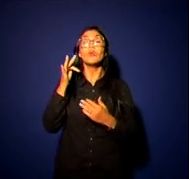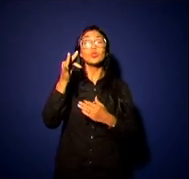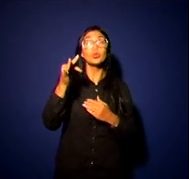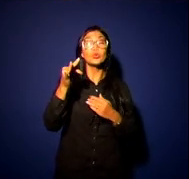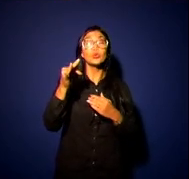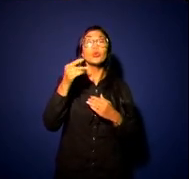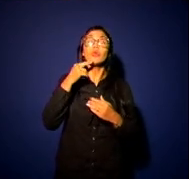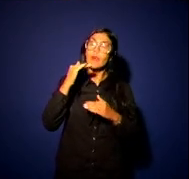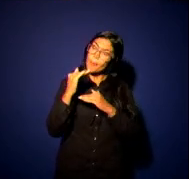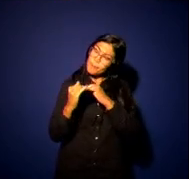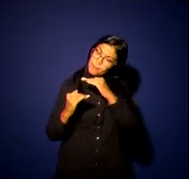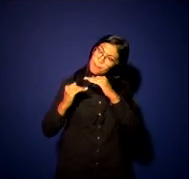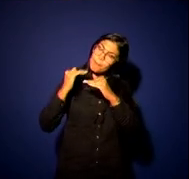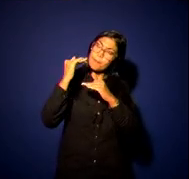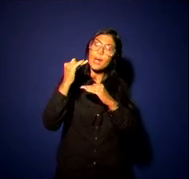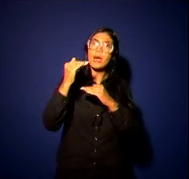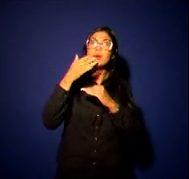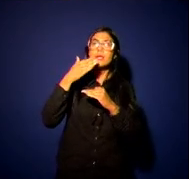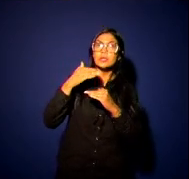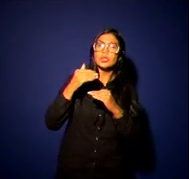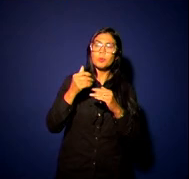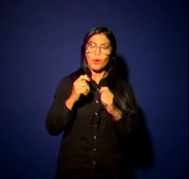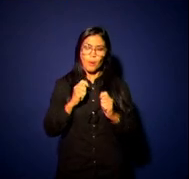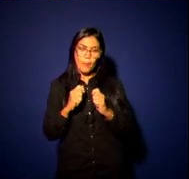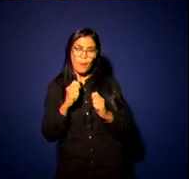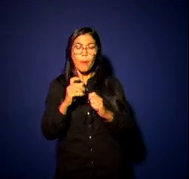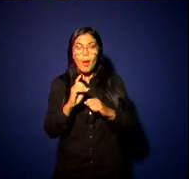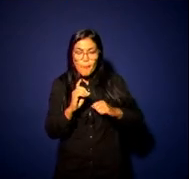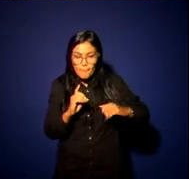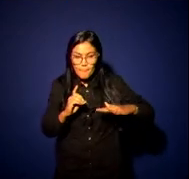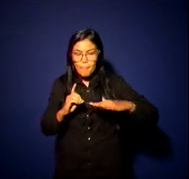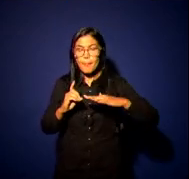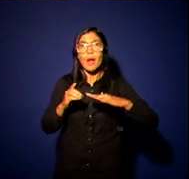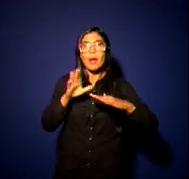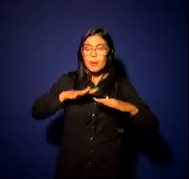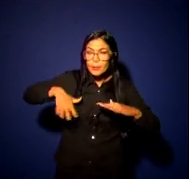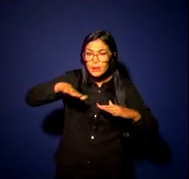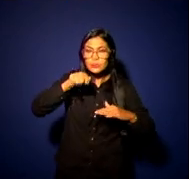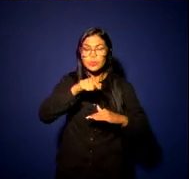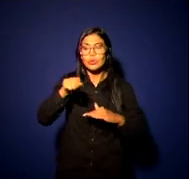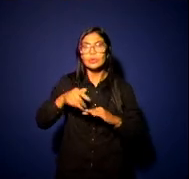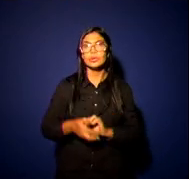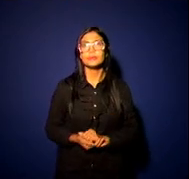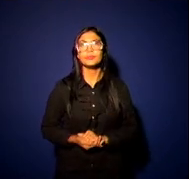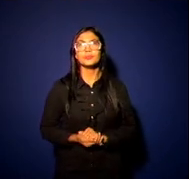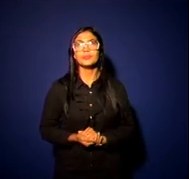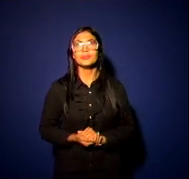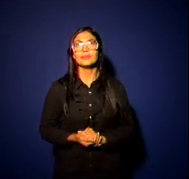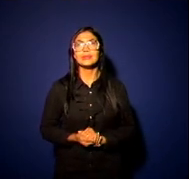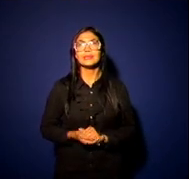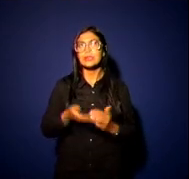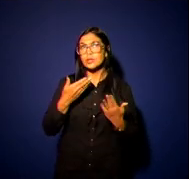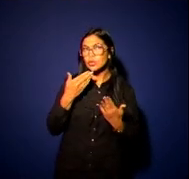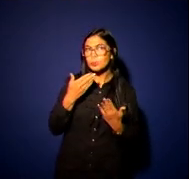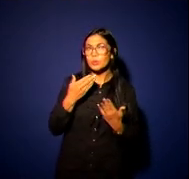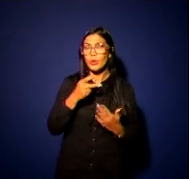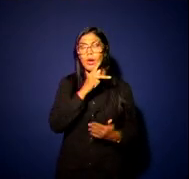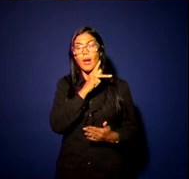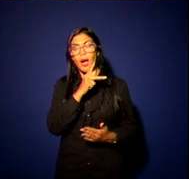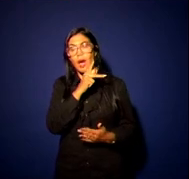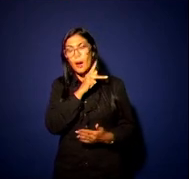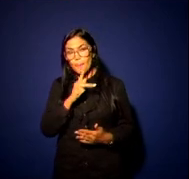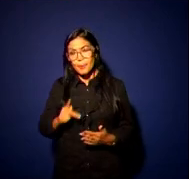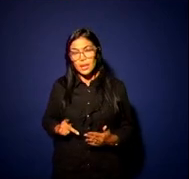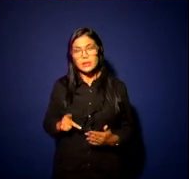desenvolver crescer gerar desenvolvimento econômico e social para todos e para todas bom na condição de presidente da